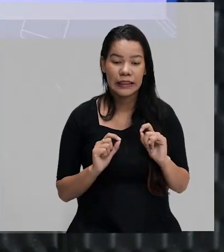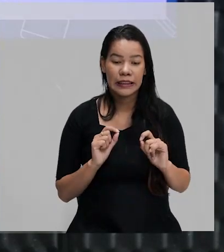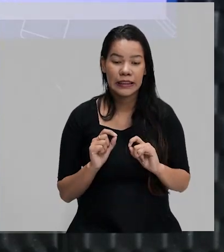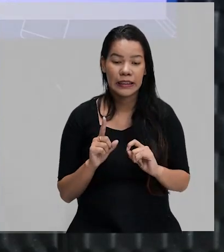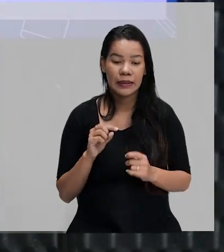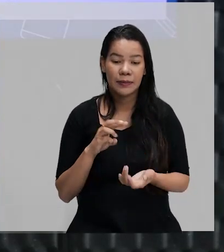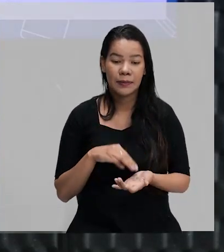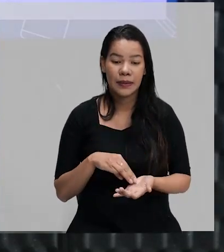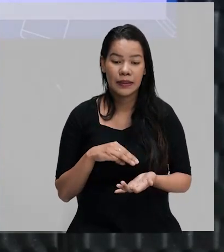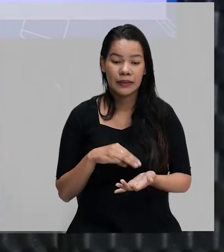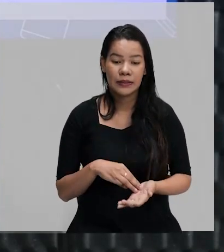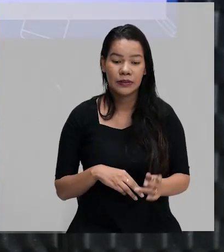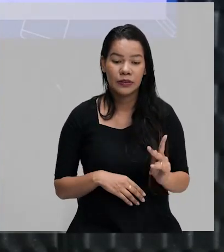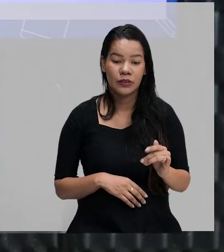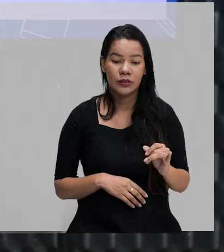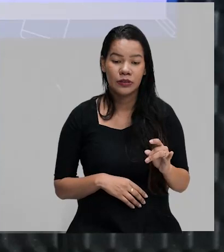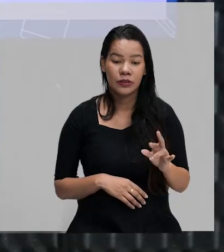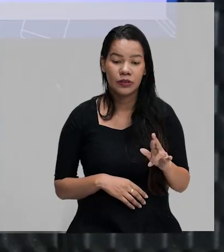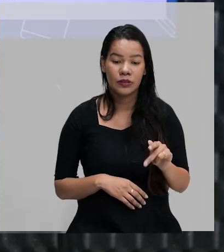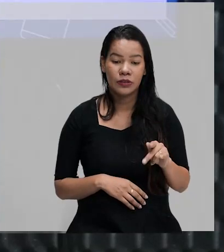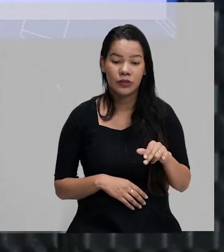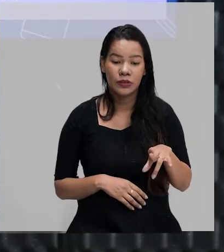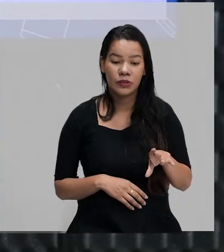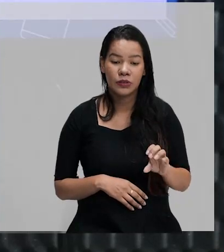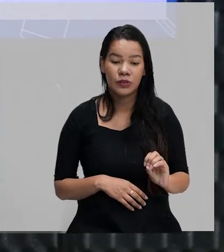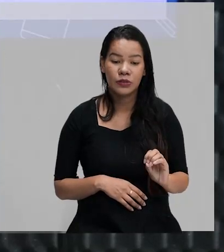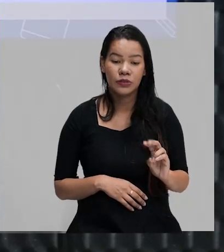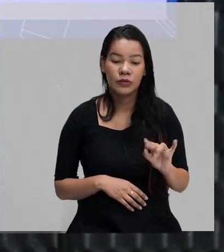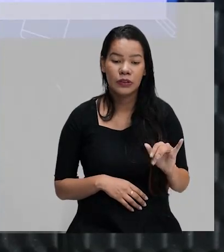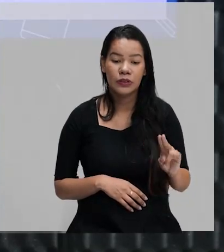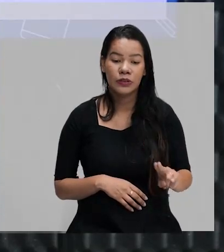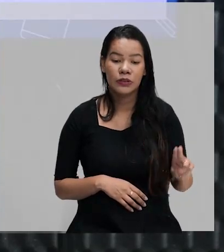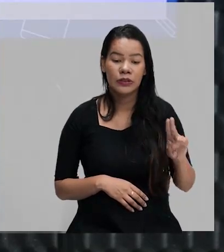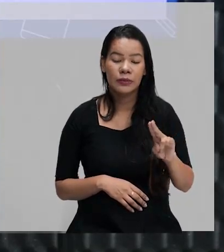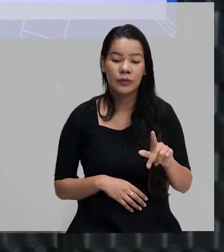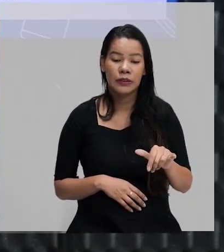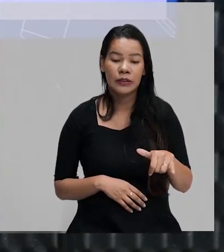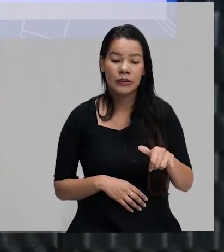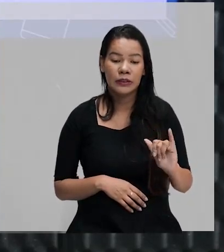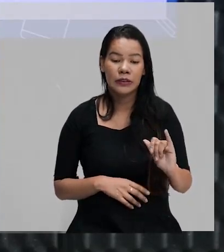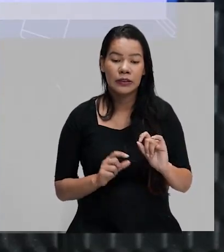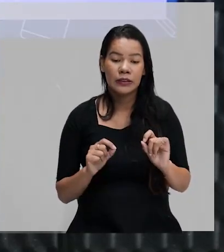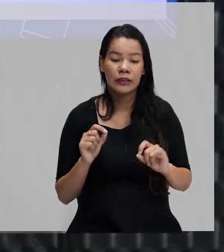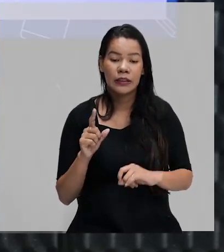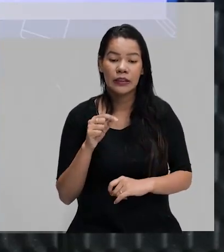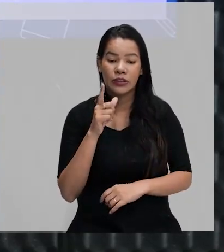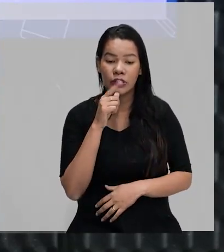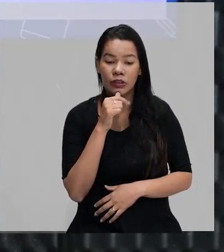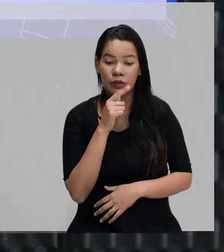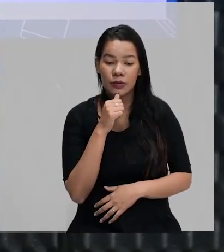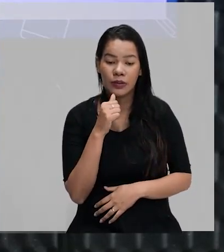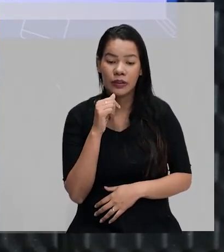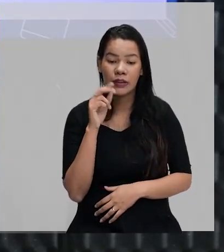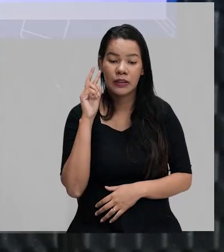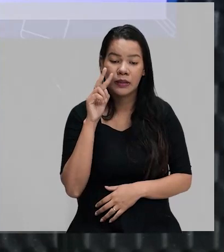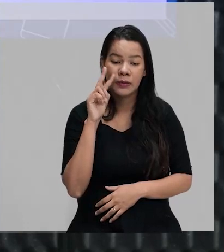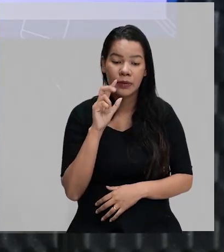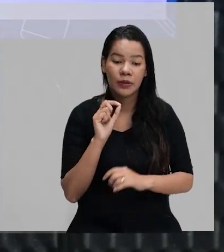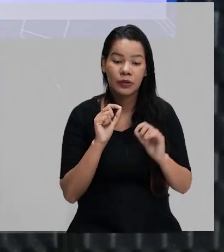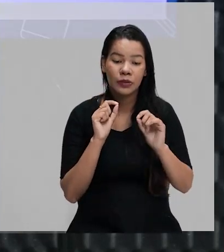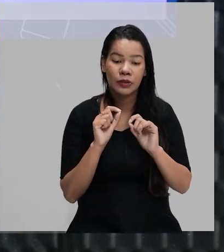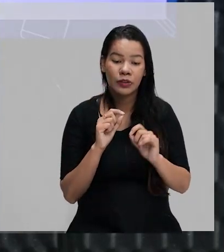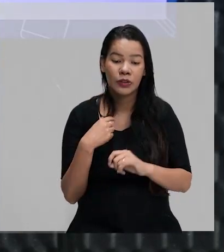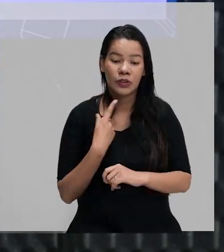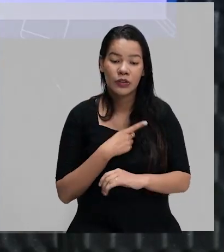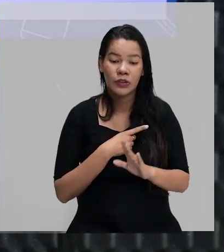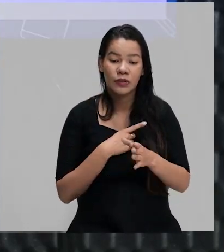massa do hidrogênio, vai estar para Y, que vai ser a massa de água, lembrando do que nós fizemos, do artifício